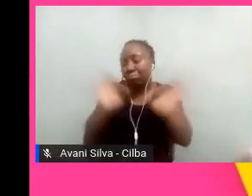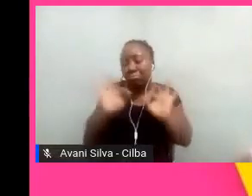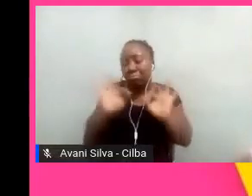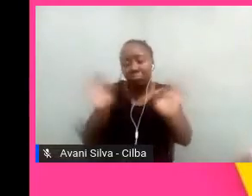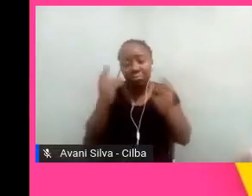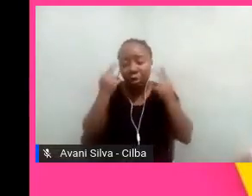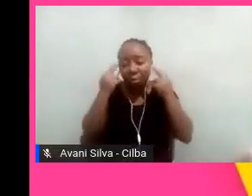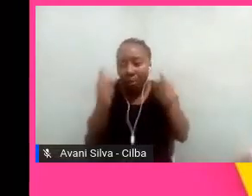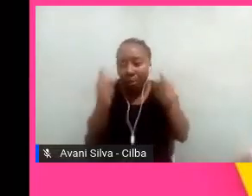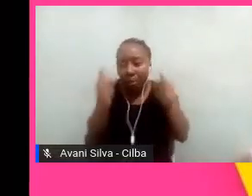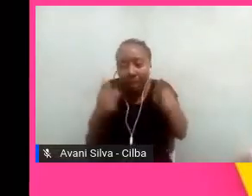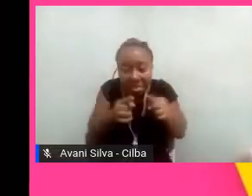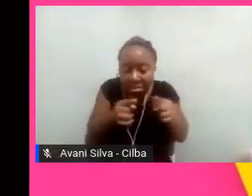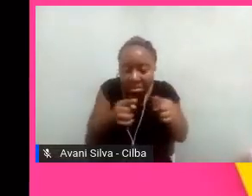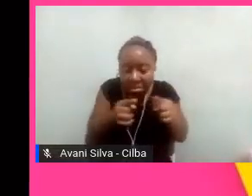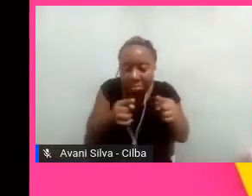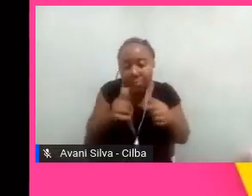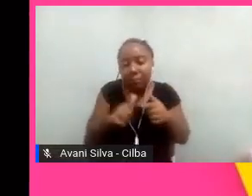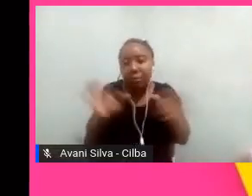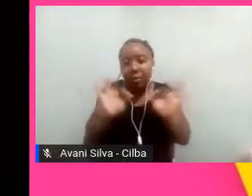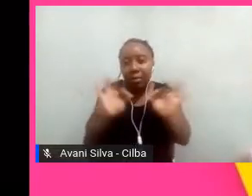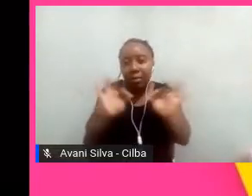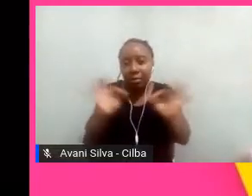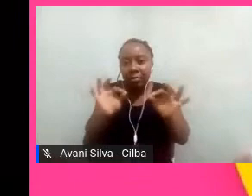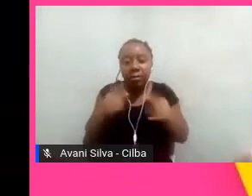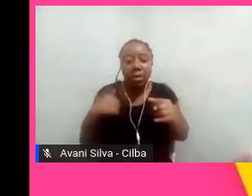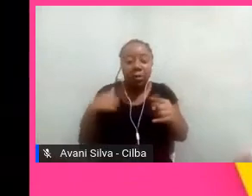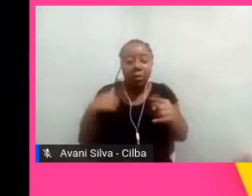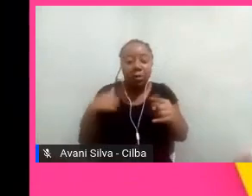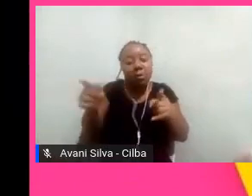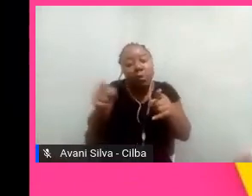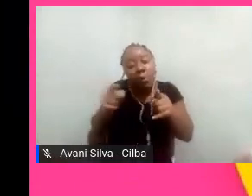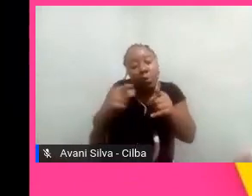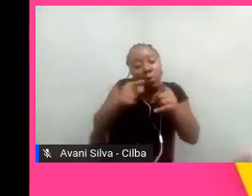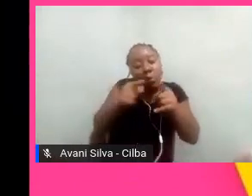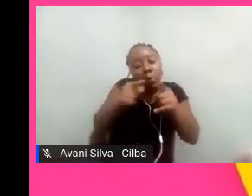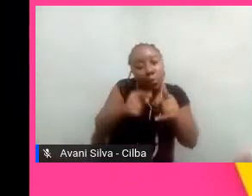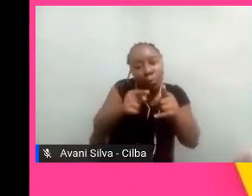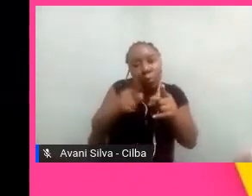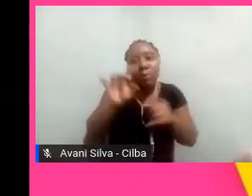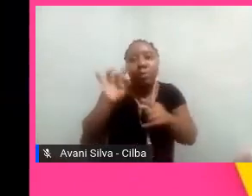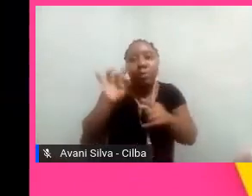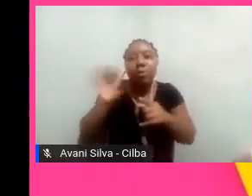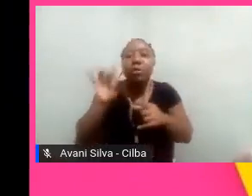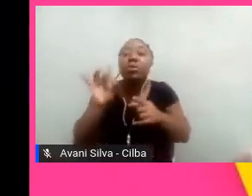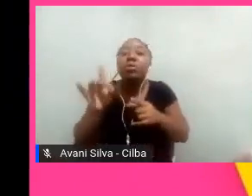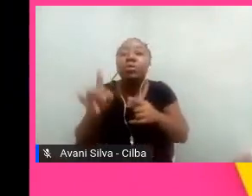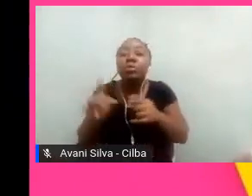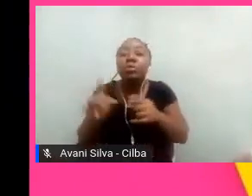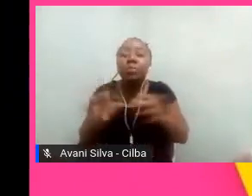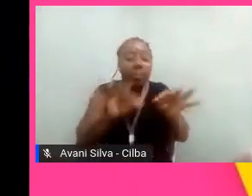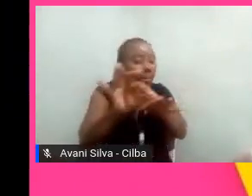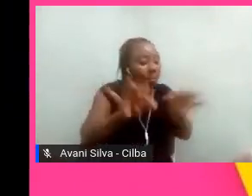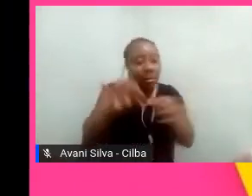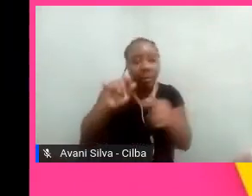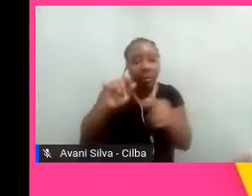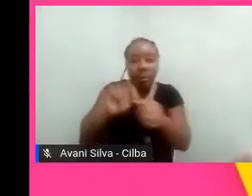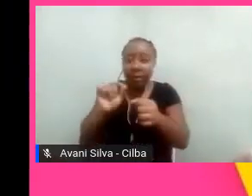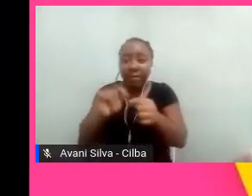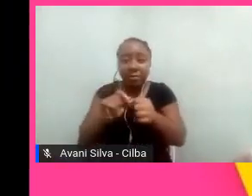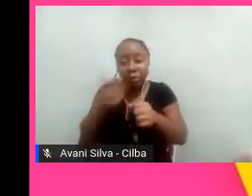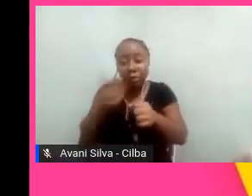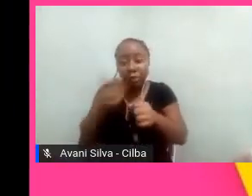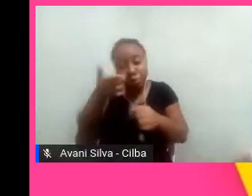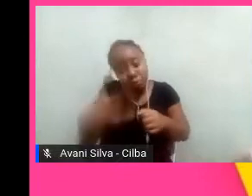estou diminuindo um pouco o tamanho dela, só para poder fazer ela aqui, ó. Pronto, refiz